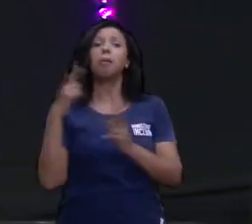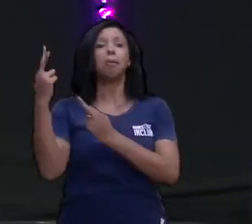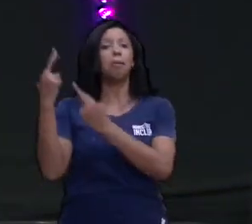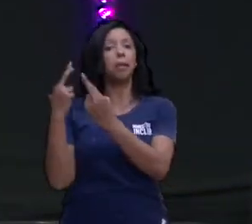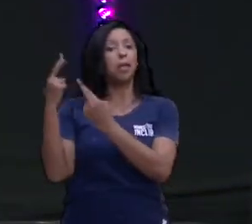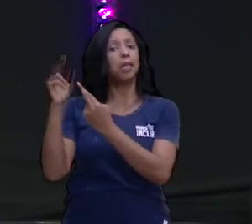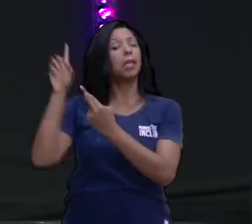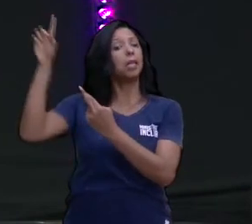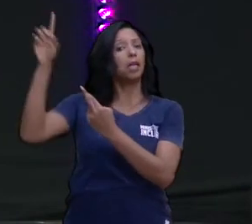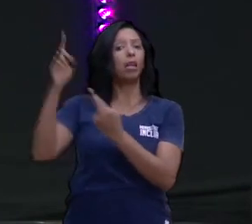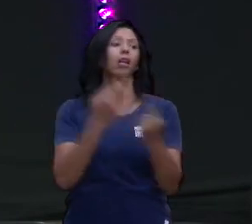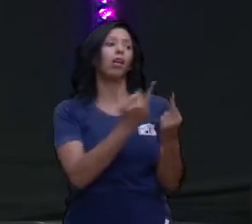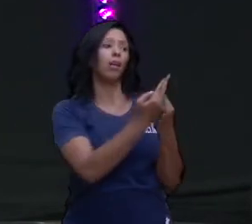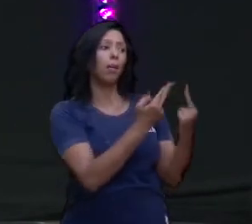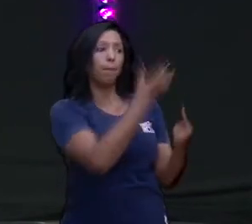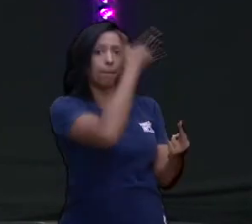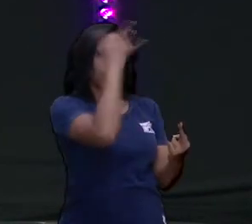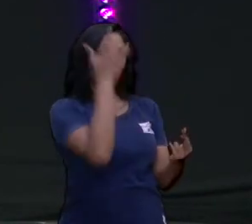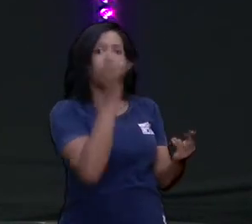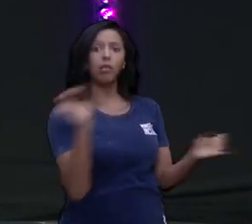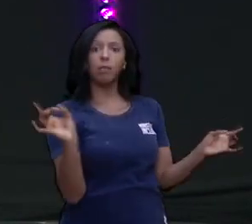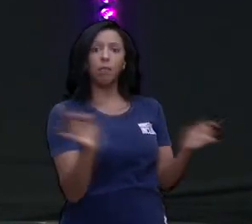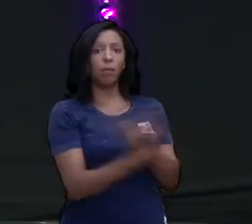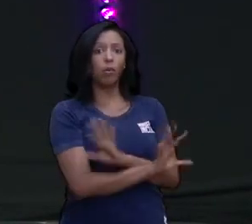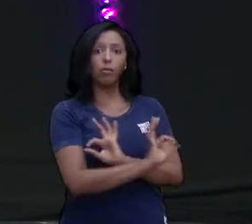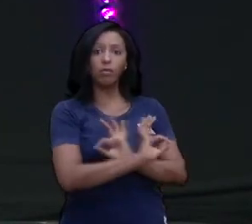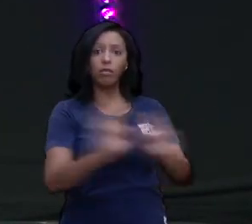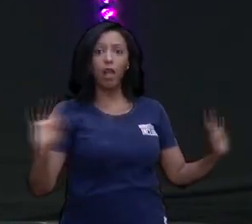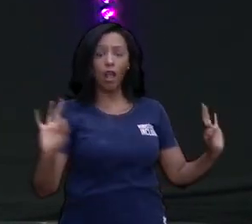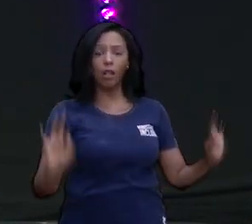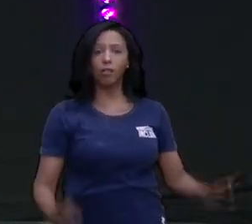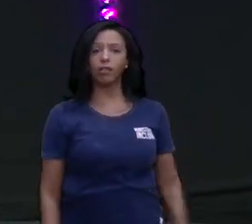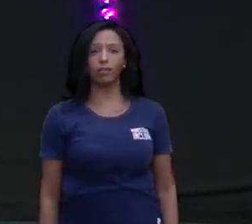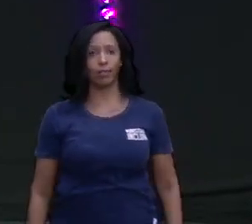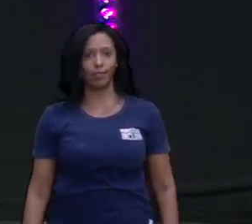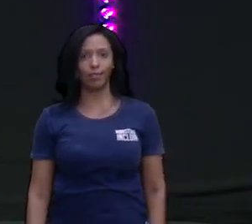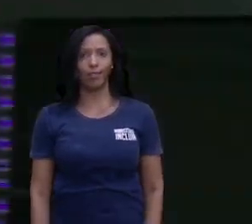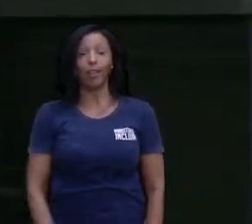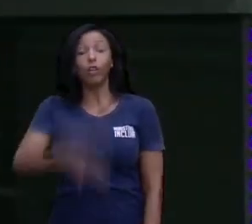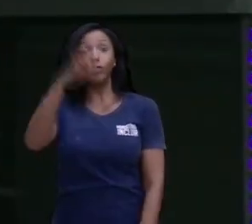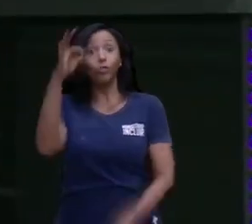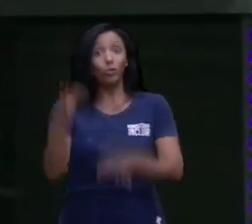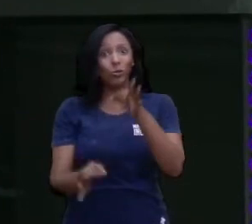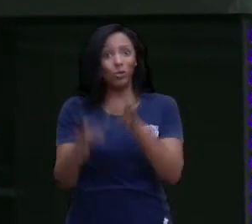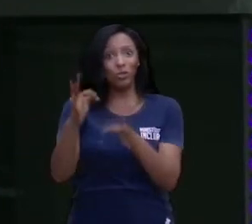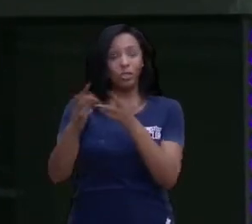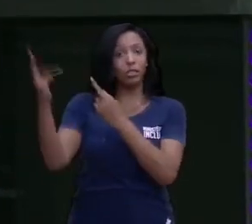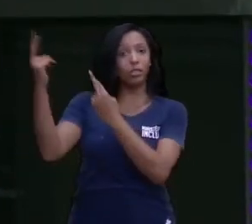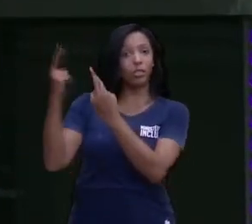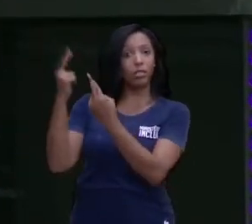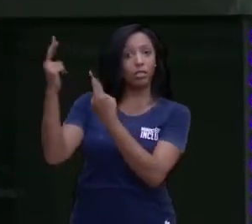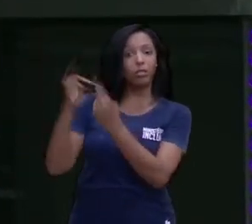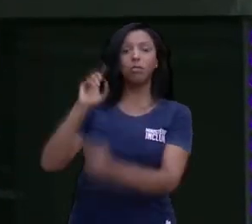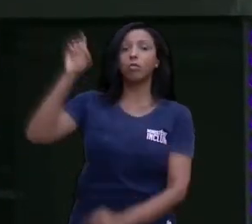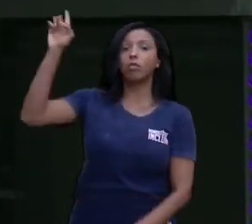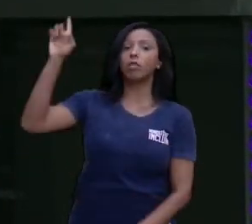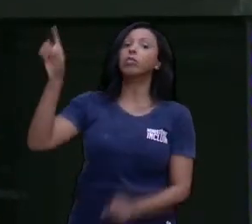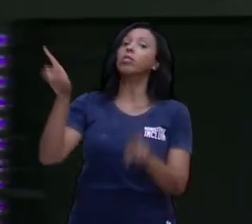a maior certo com Deus só tô errando com alguém não você tem que ver Justiça com Deus e com o teu